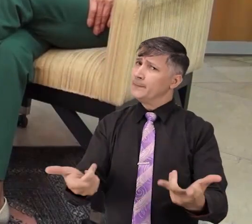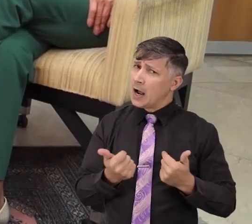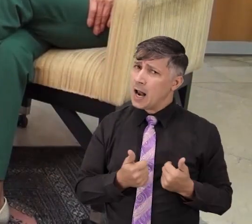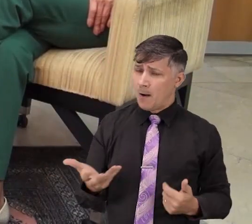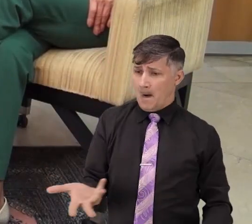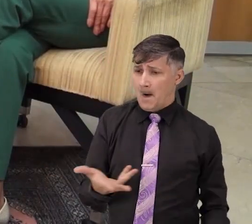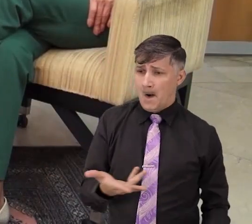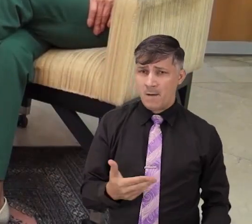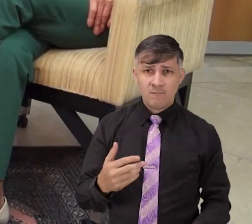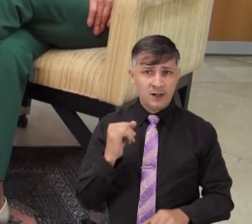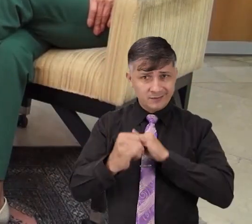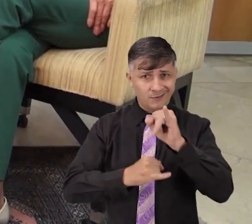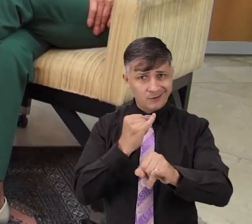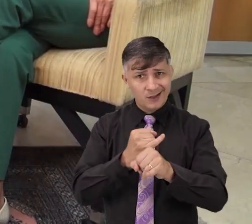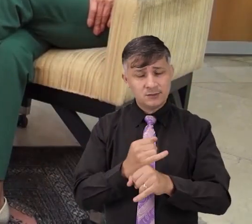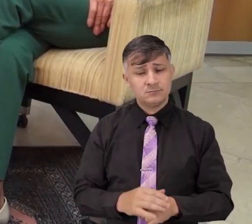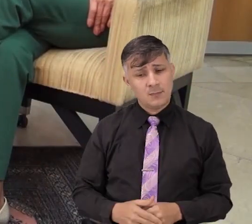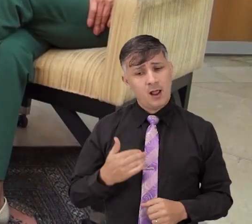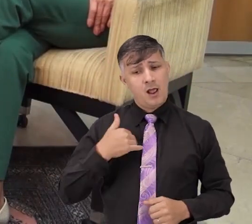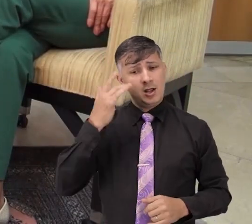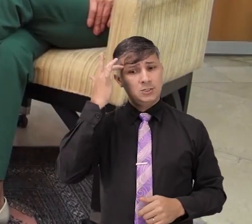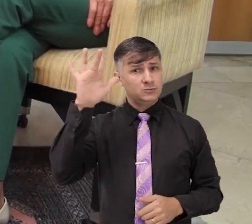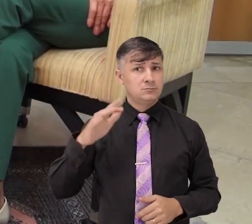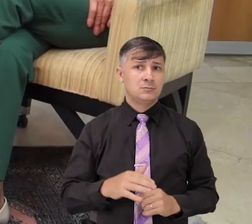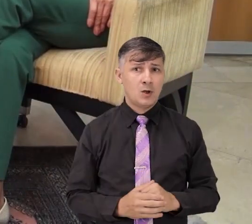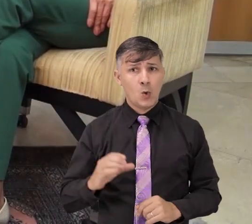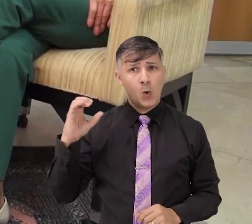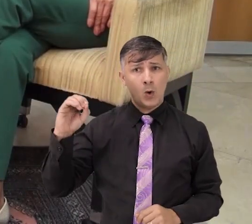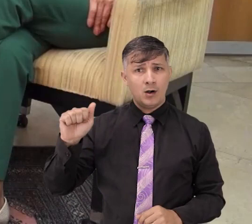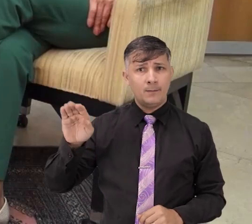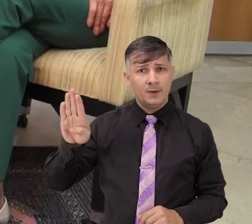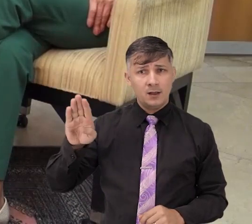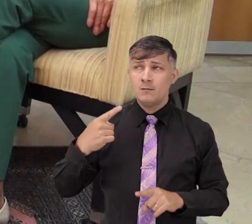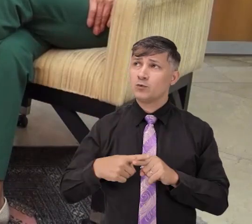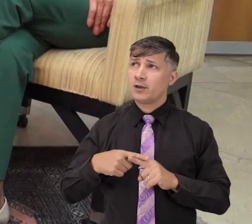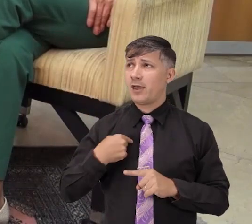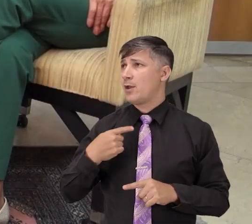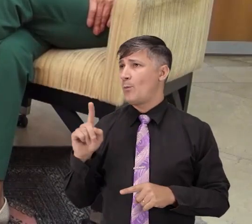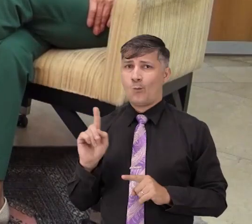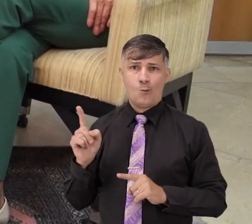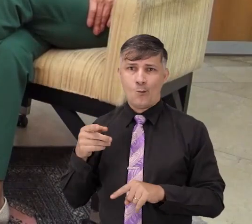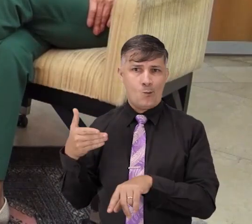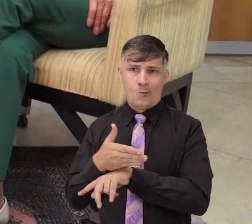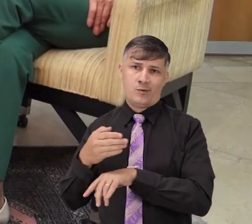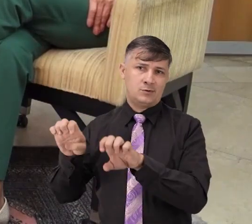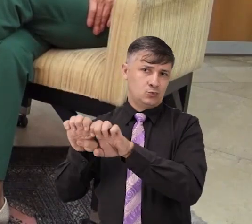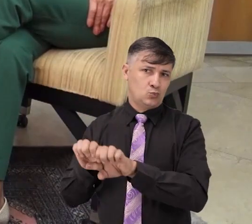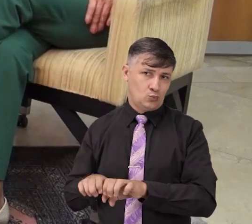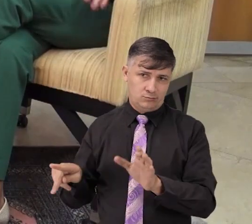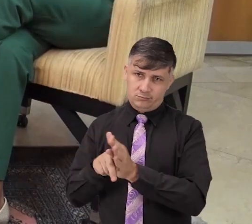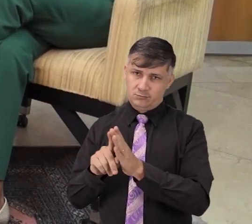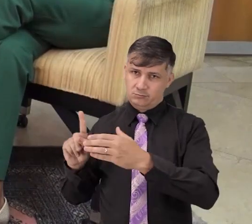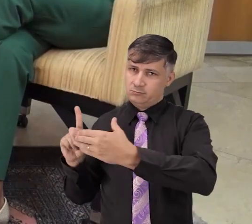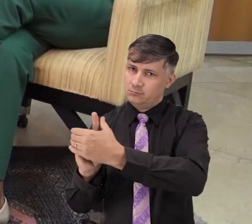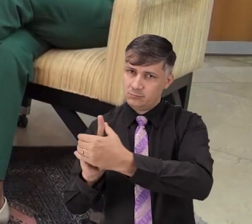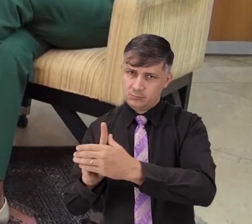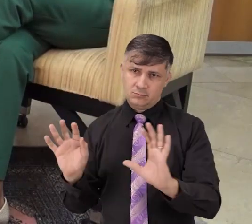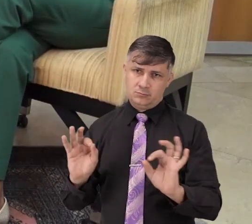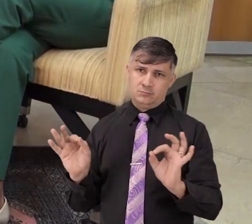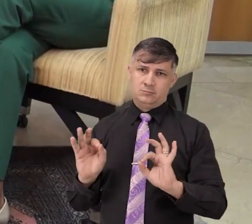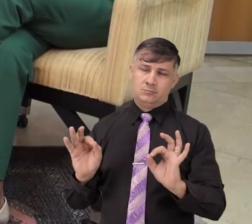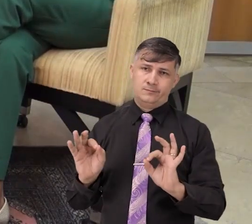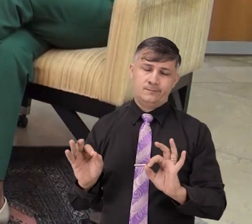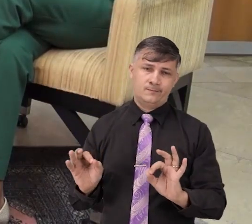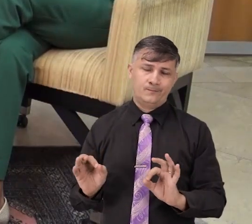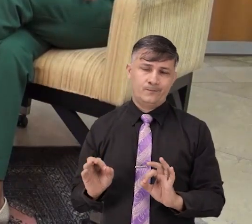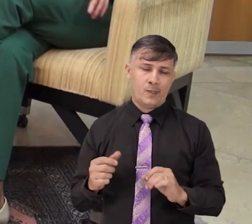ordem, porque eu não estou na estrutura da ordem enquanto na estrutura gestora